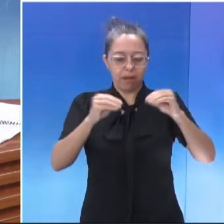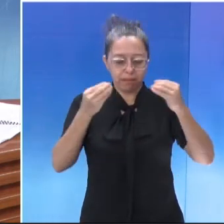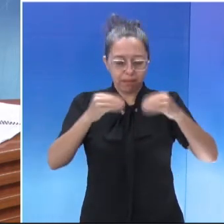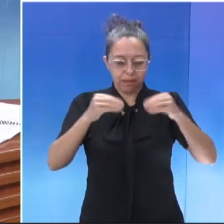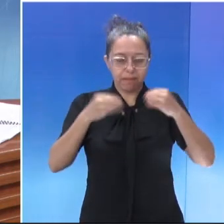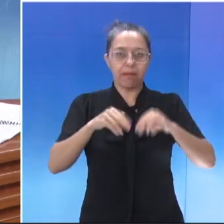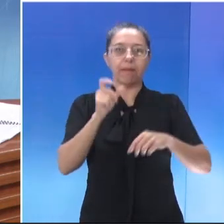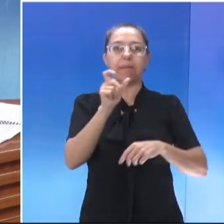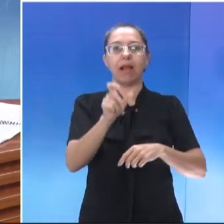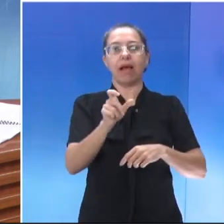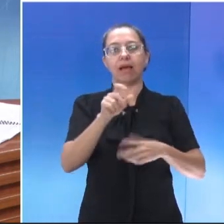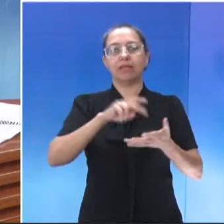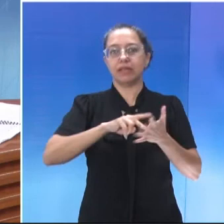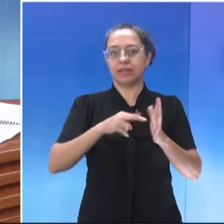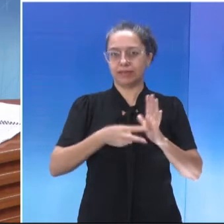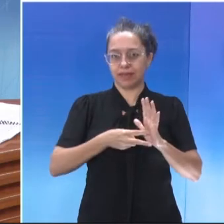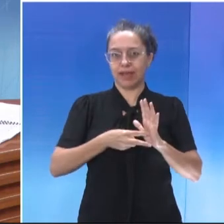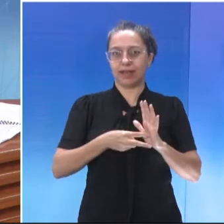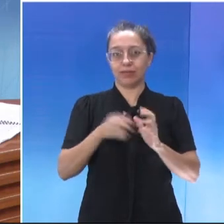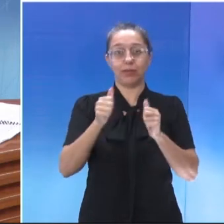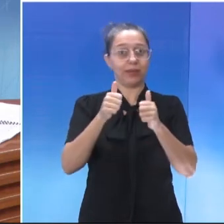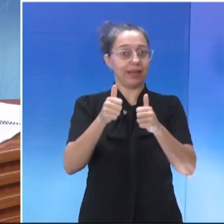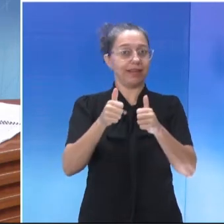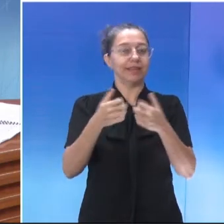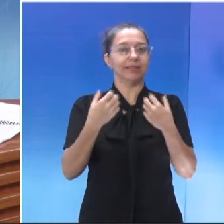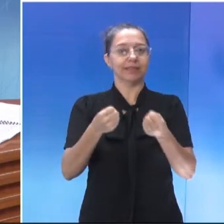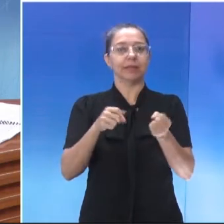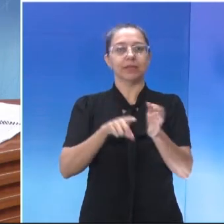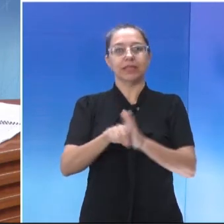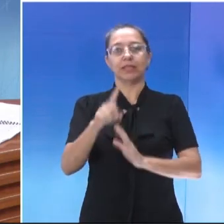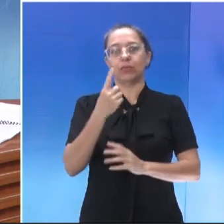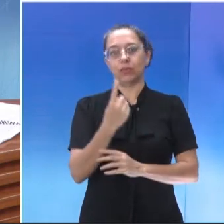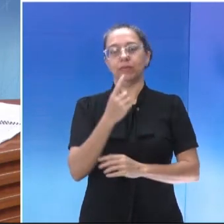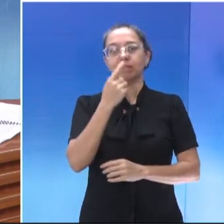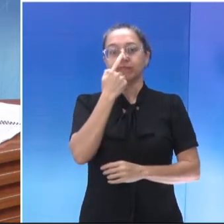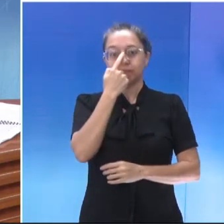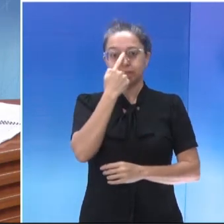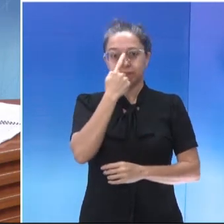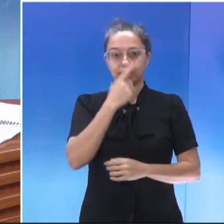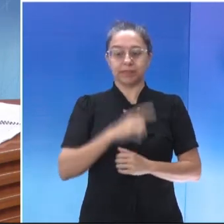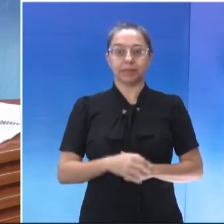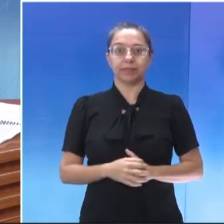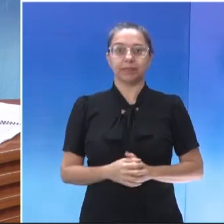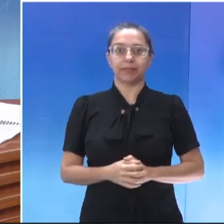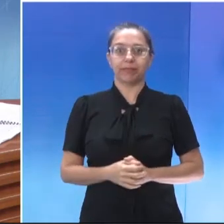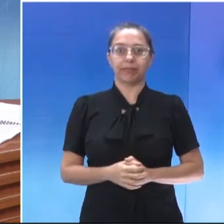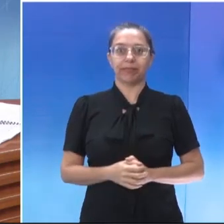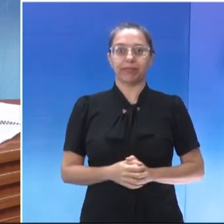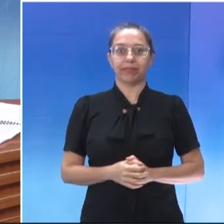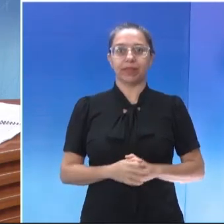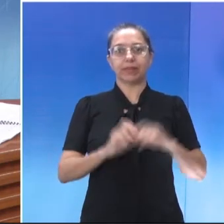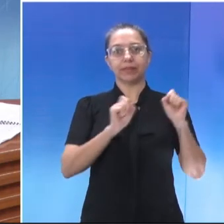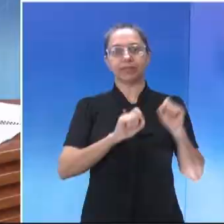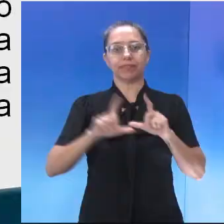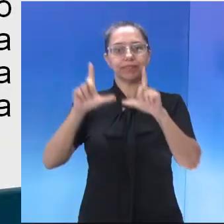do lado? Vamos embora? Vamos começar a primeira questão? Vamos lá. Vamos ao nosso